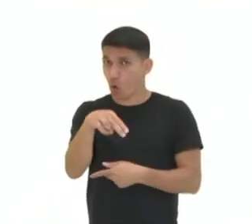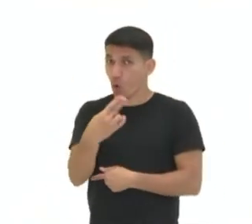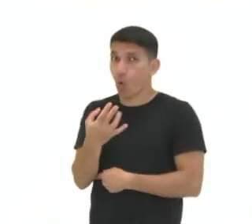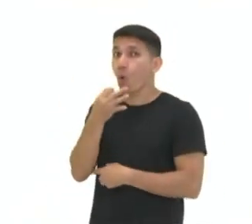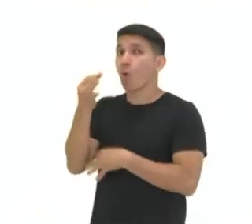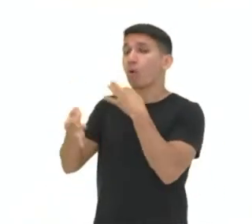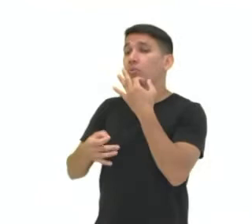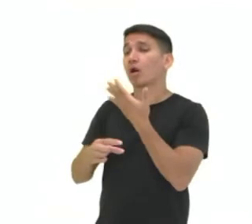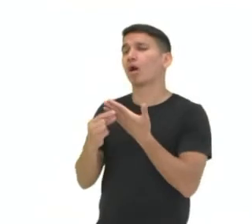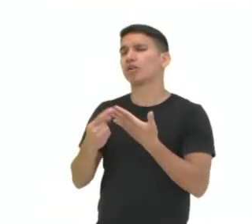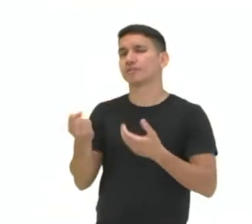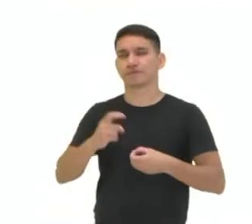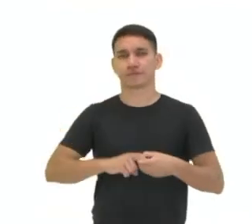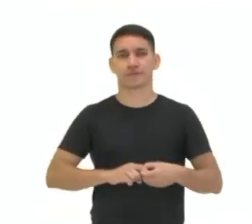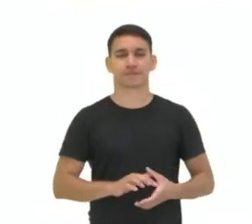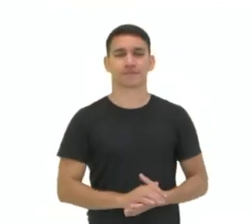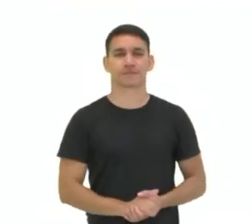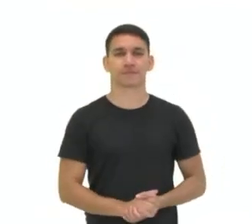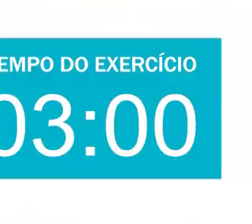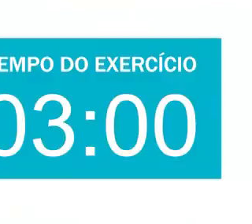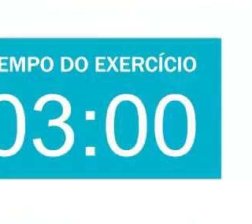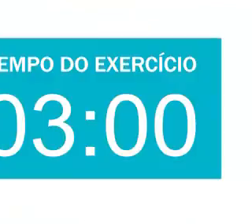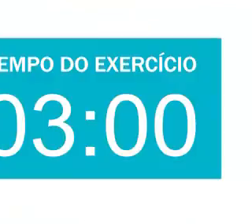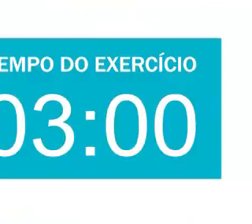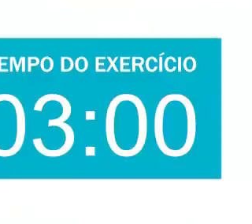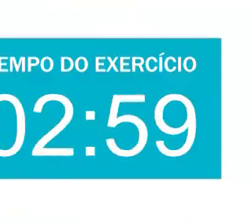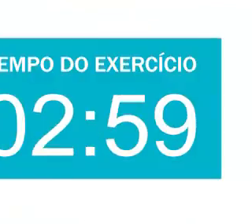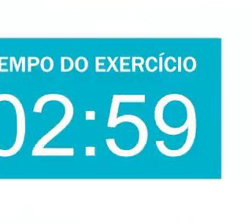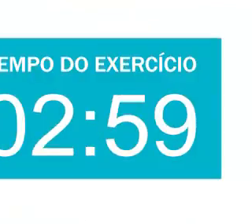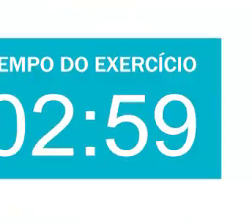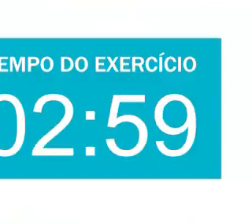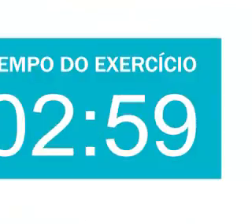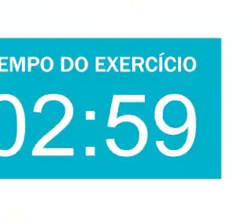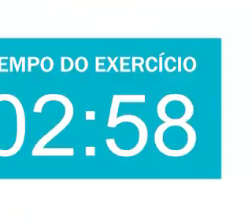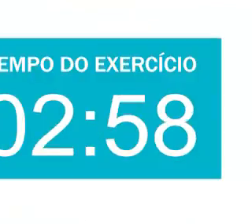do autor. Já voltamos.